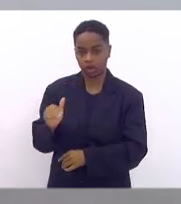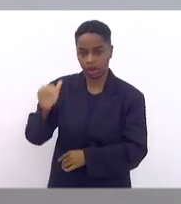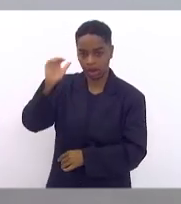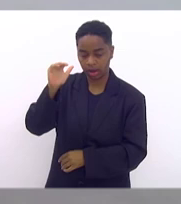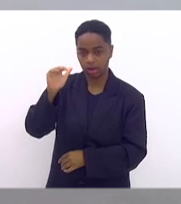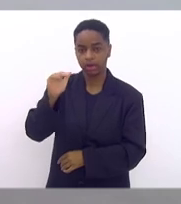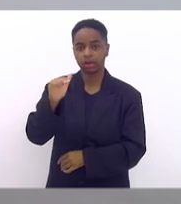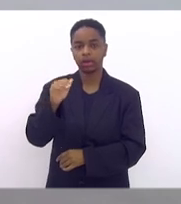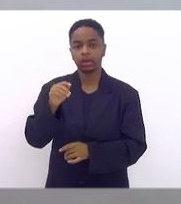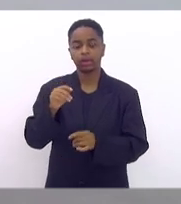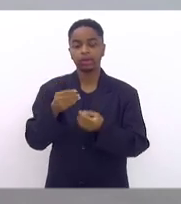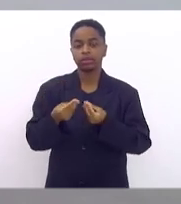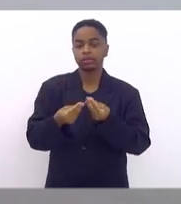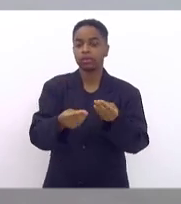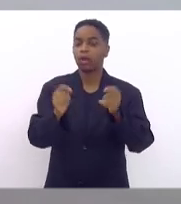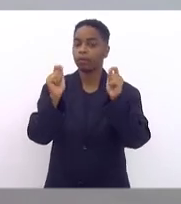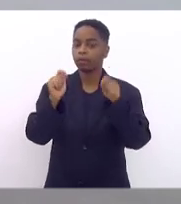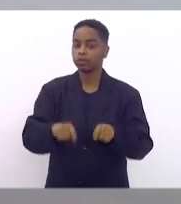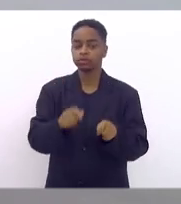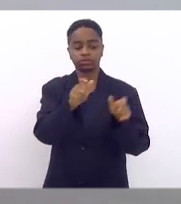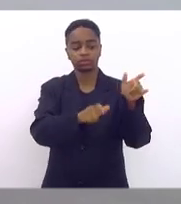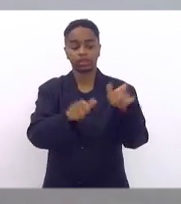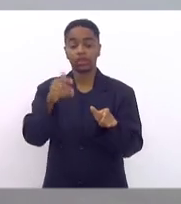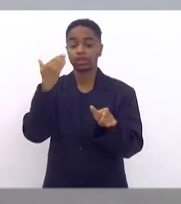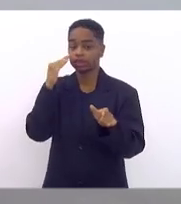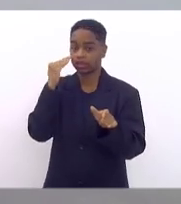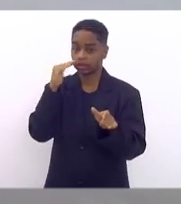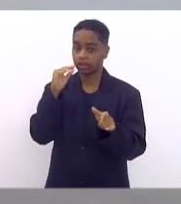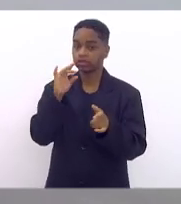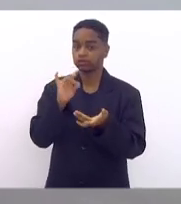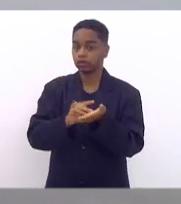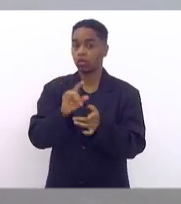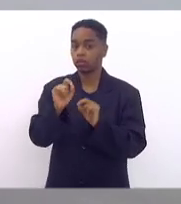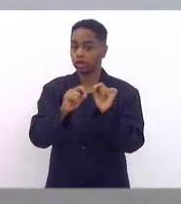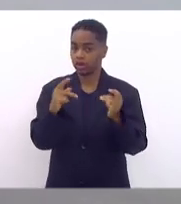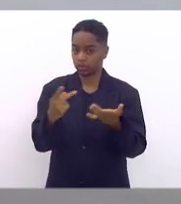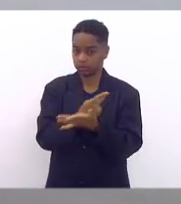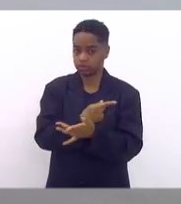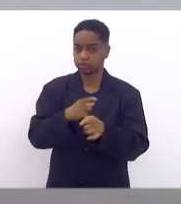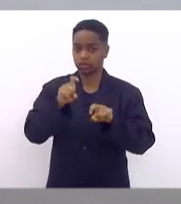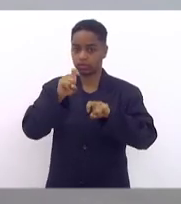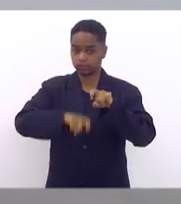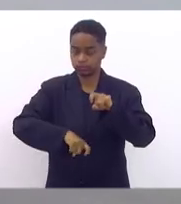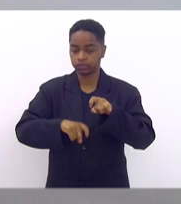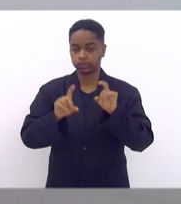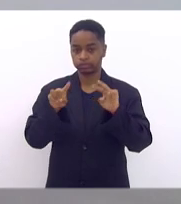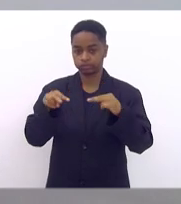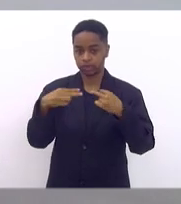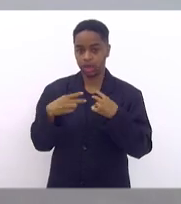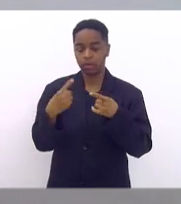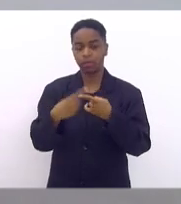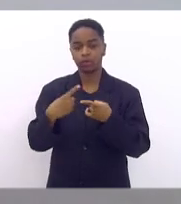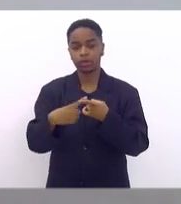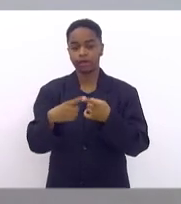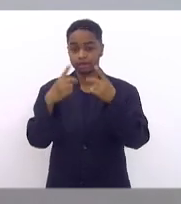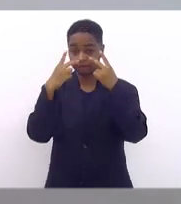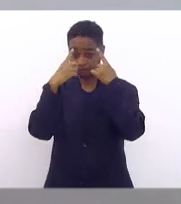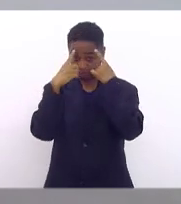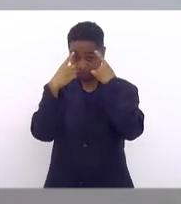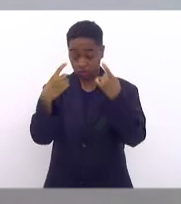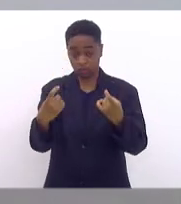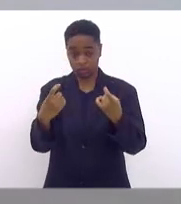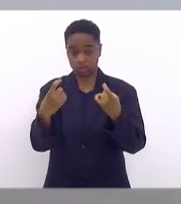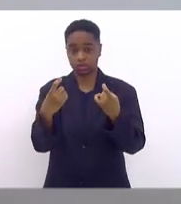possibilidade de que elas compreendam também a violência que elas estão sofrendo. Porque a violência é o